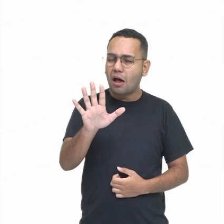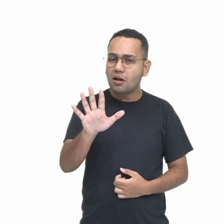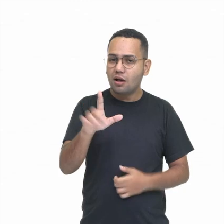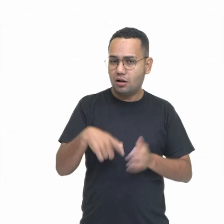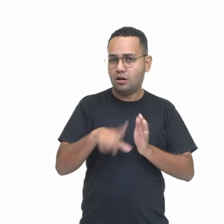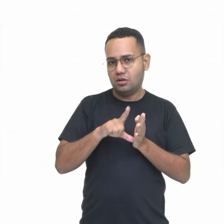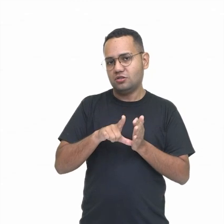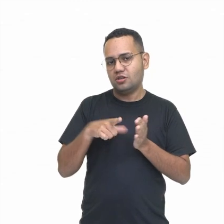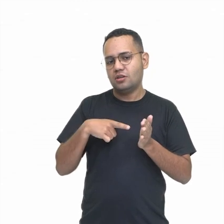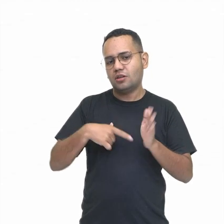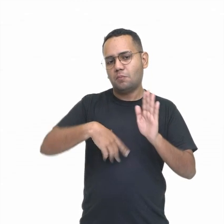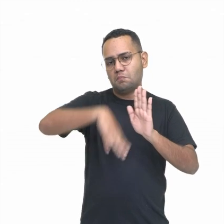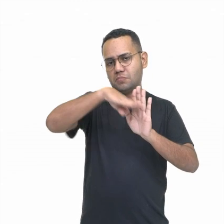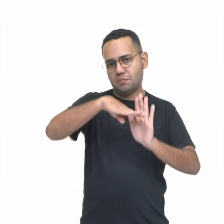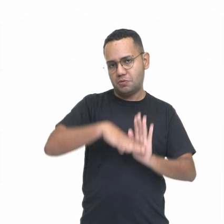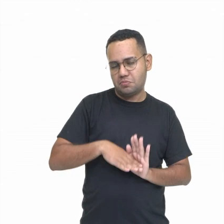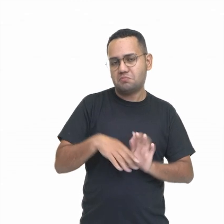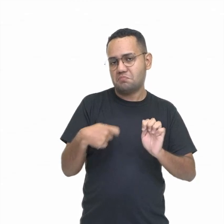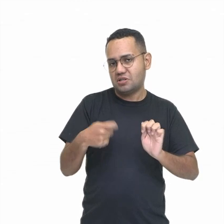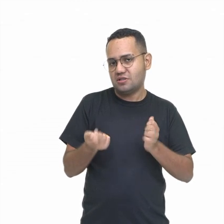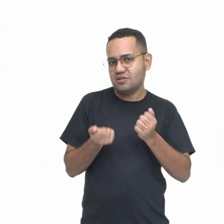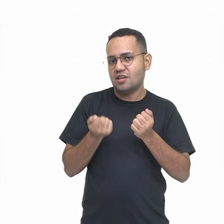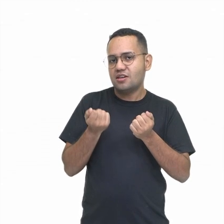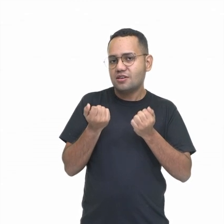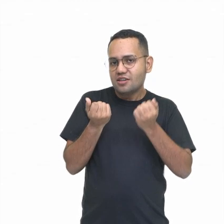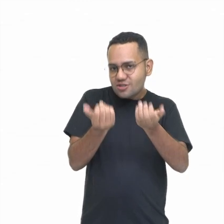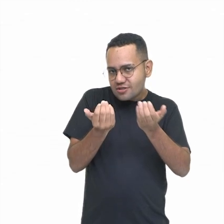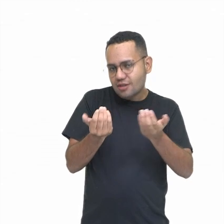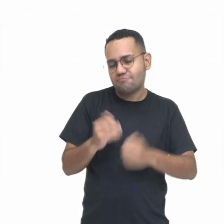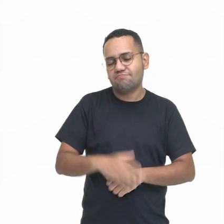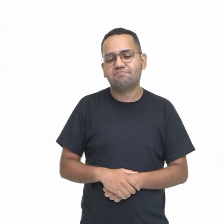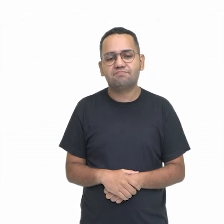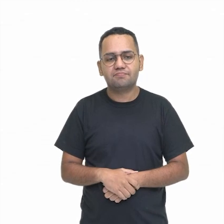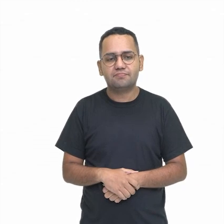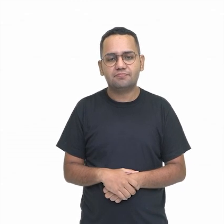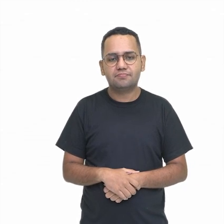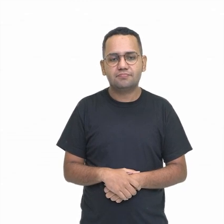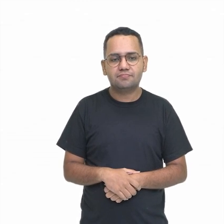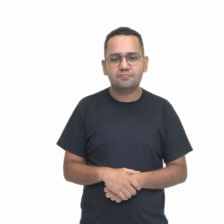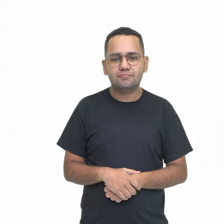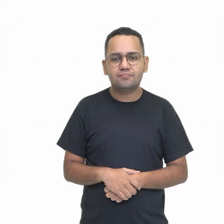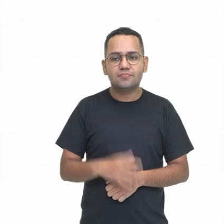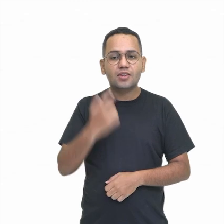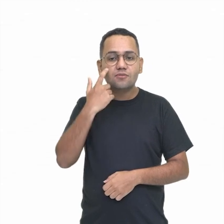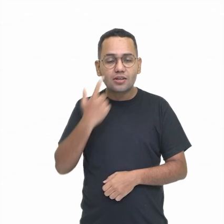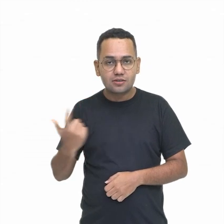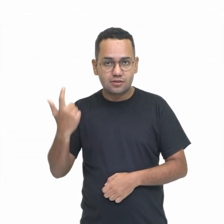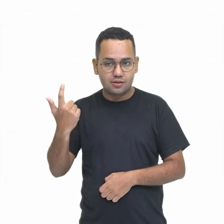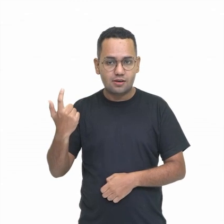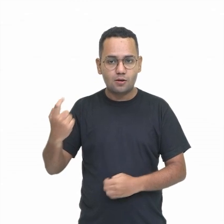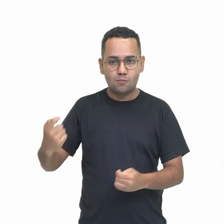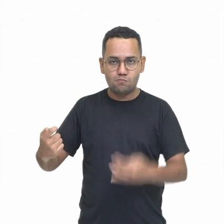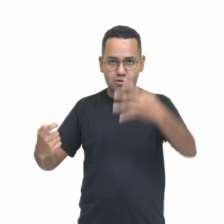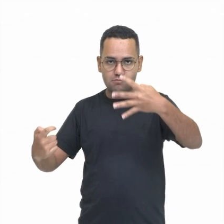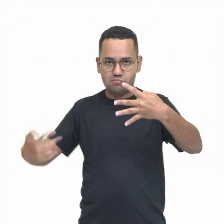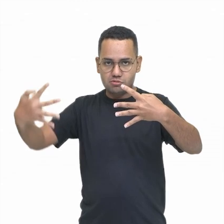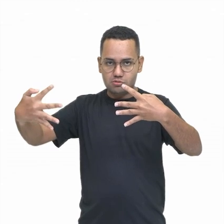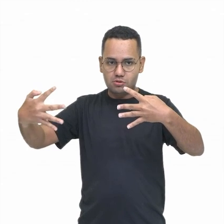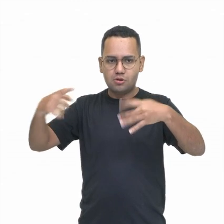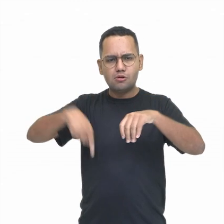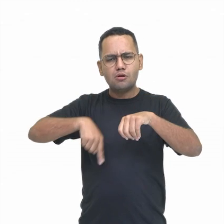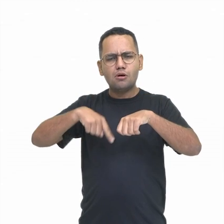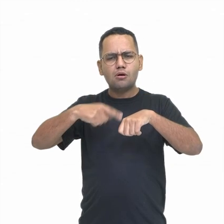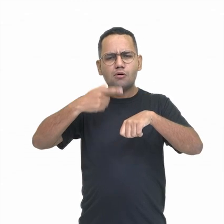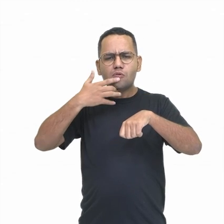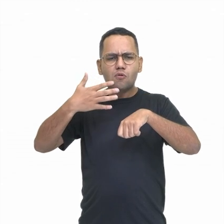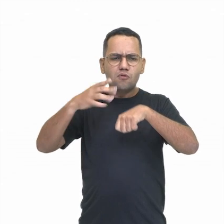mencionar tá então o conjunto A com os elementos aí -2 Men - 1 0 1 e